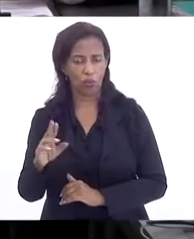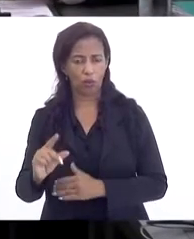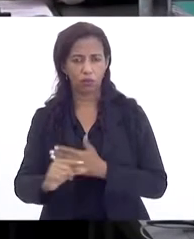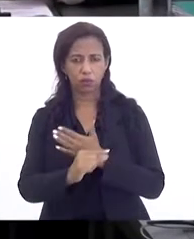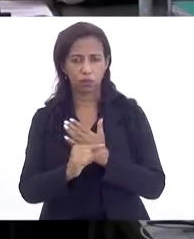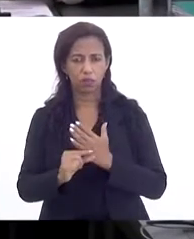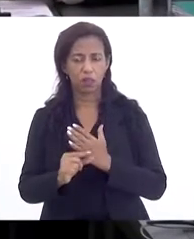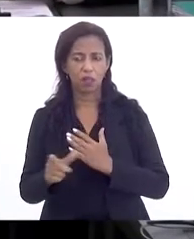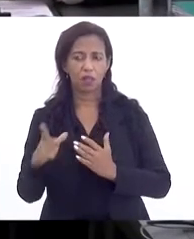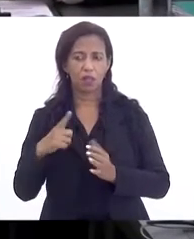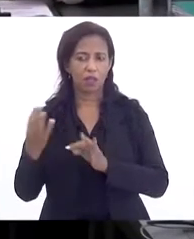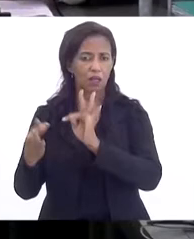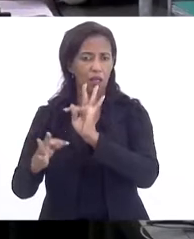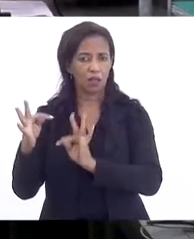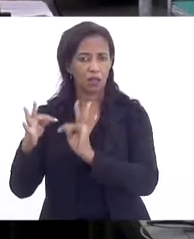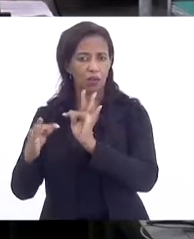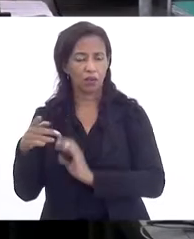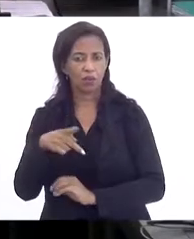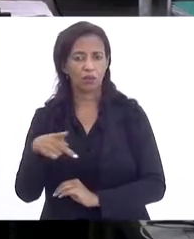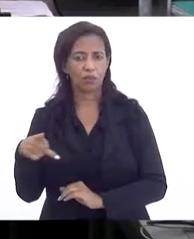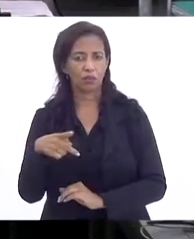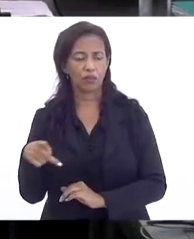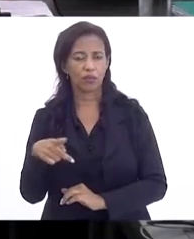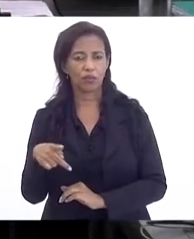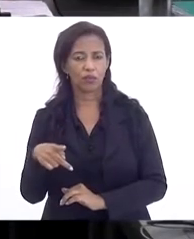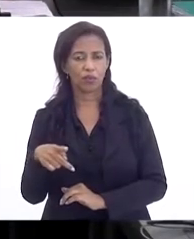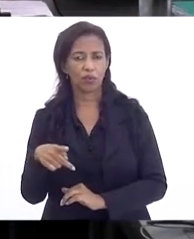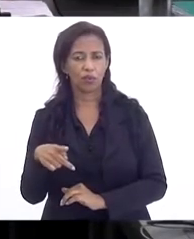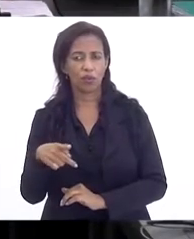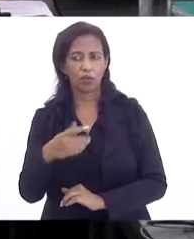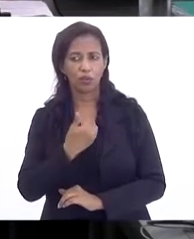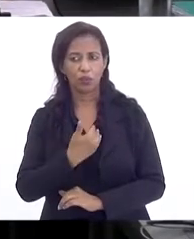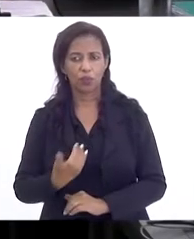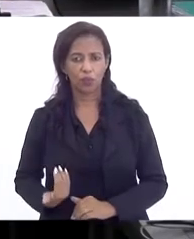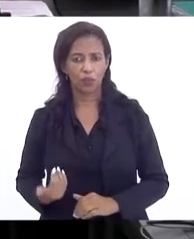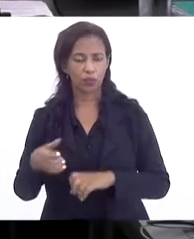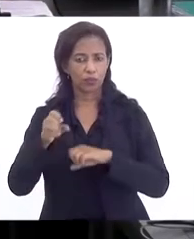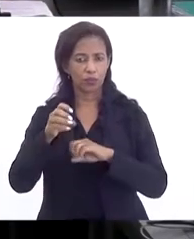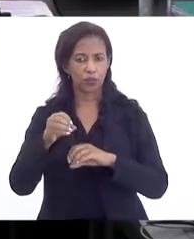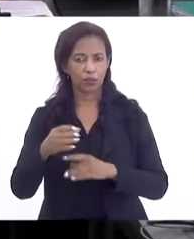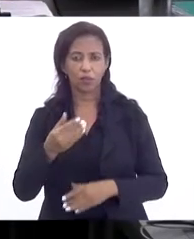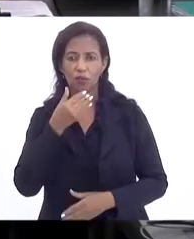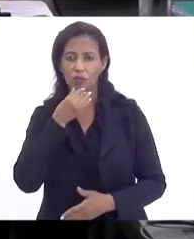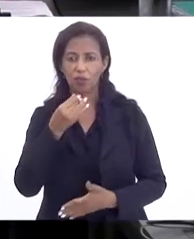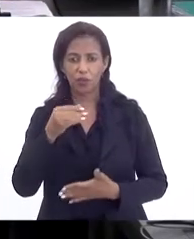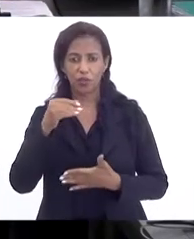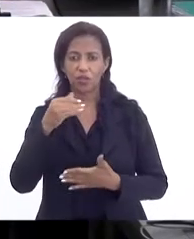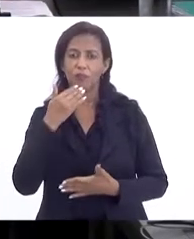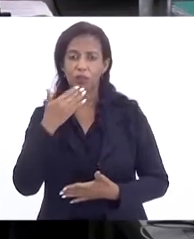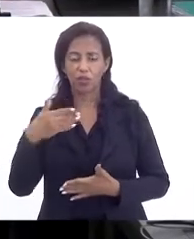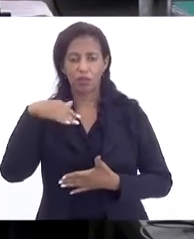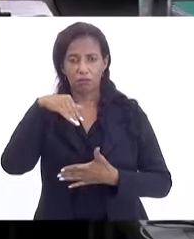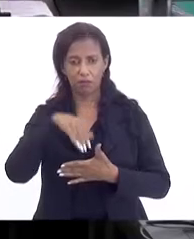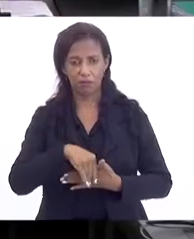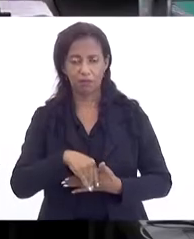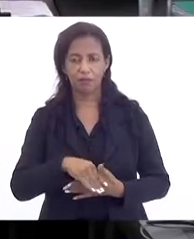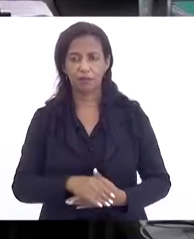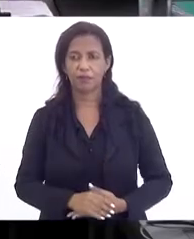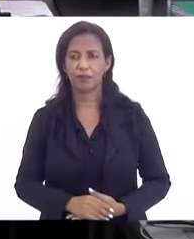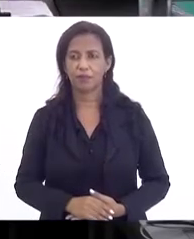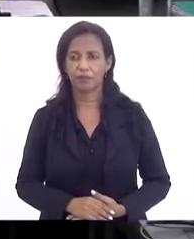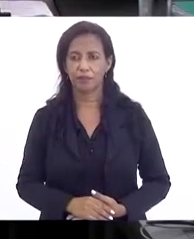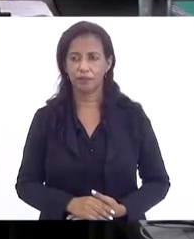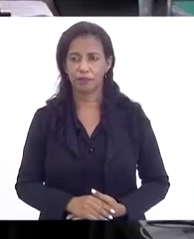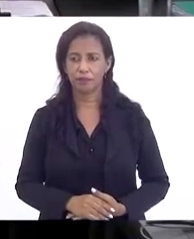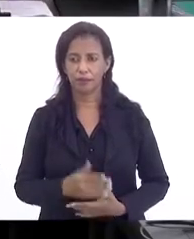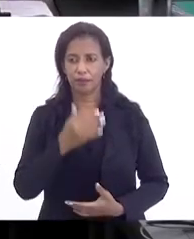cria o programa Kit Tecnológico para os professores da rede pública de ensino. Ele é muito semelhante. Eu vou sugerir anexação aos dois e... Tá qual,